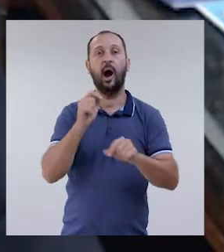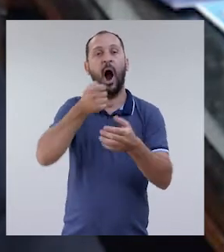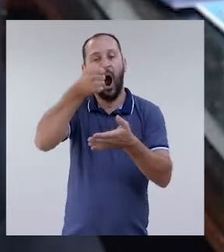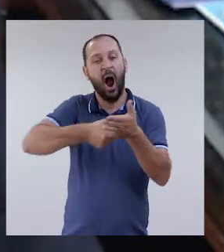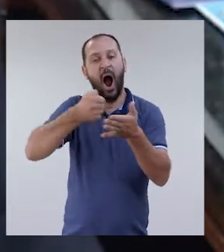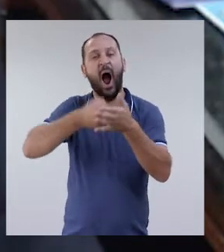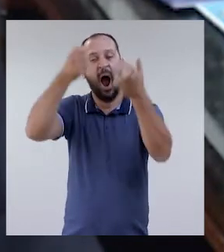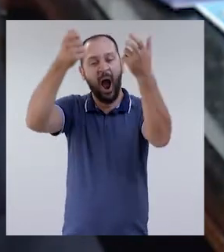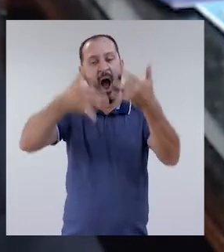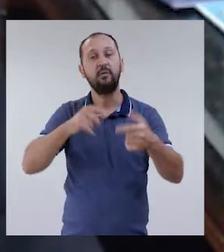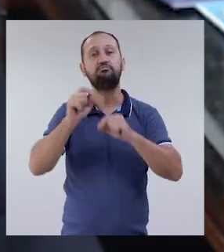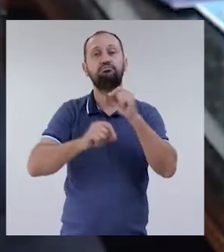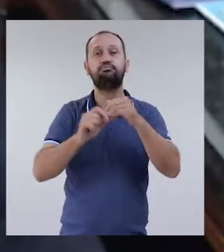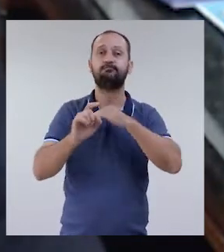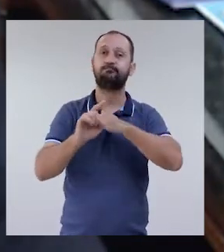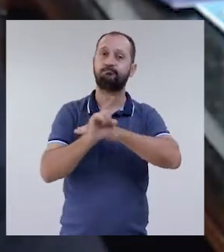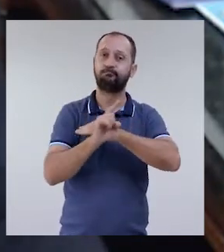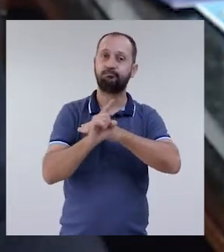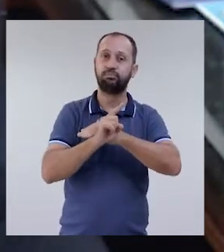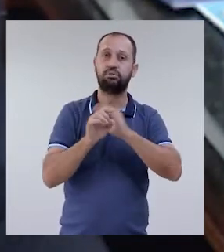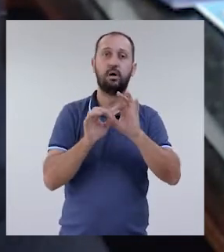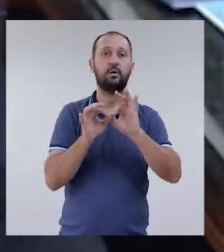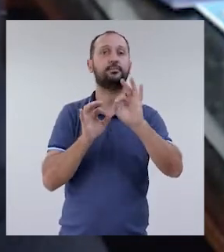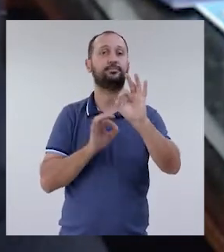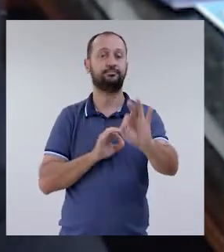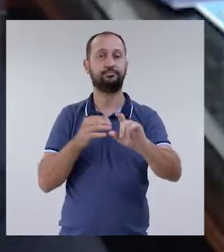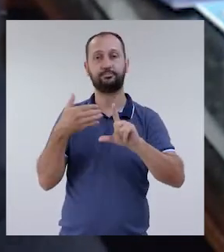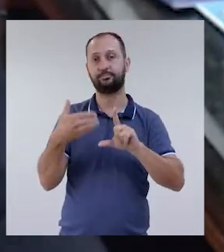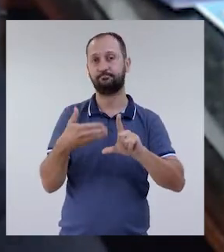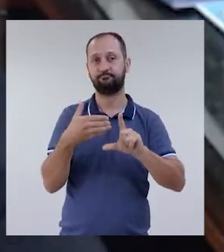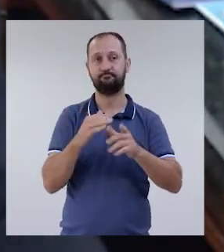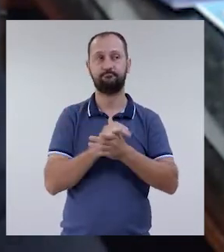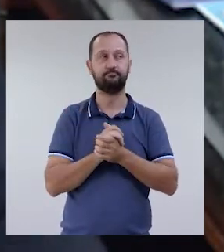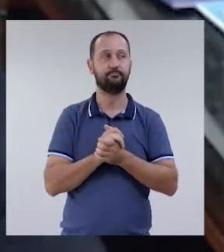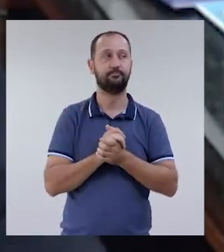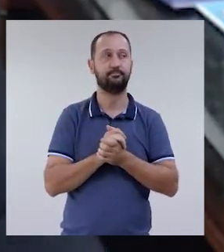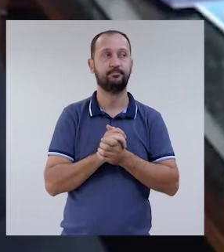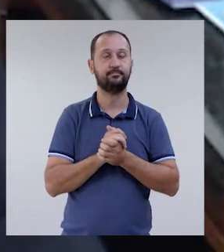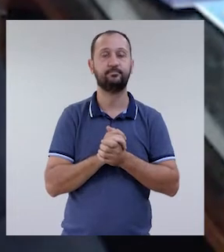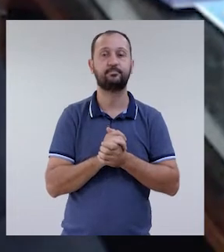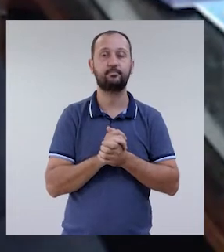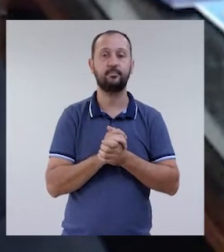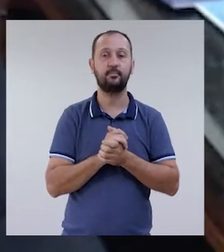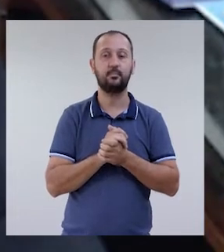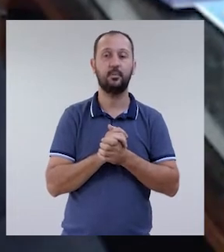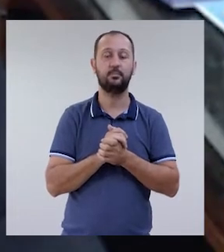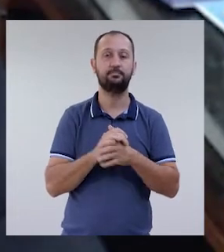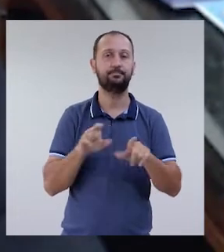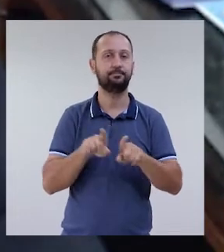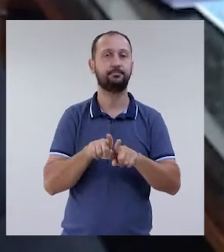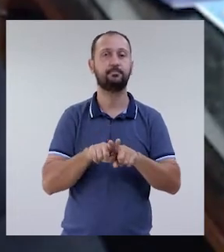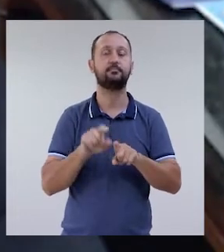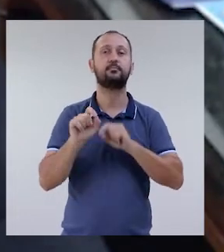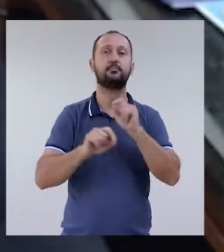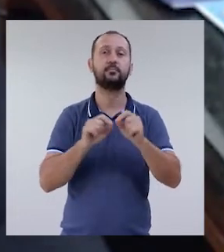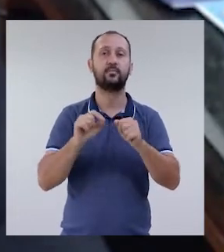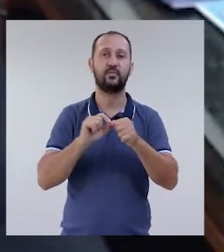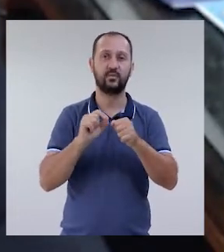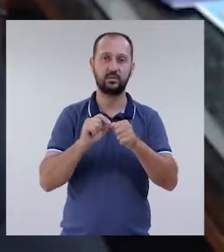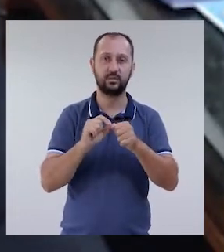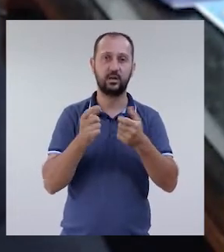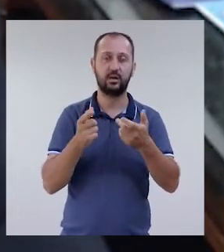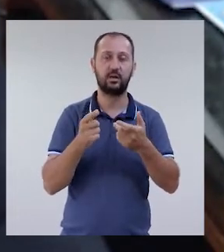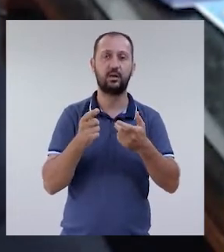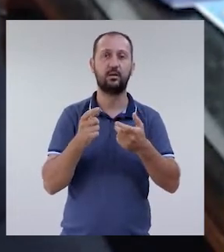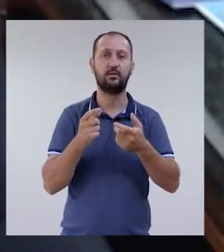março, determinando aí o trabalho à distância, né? E também